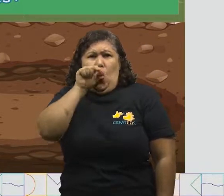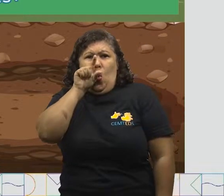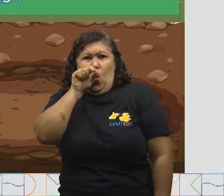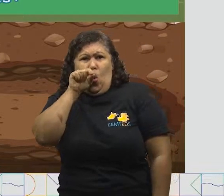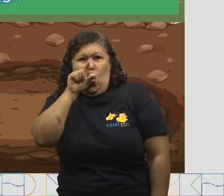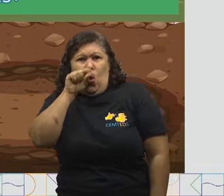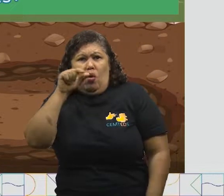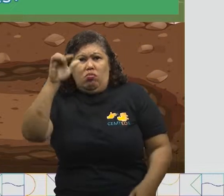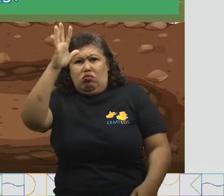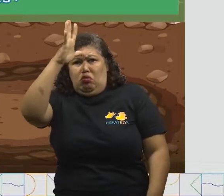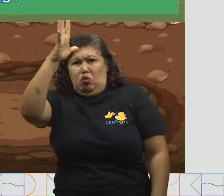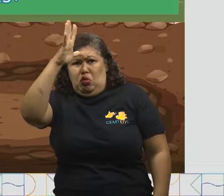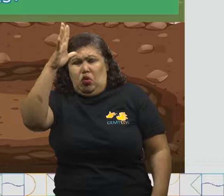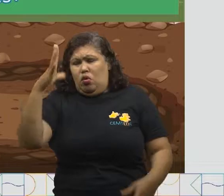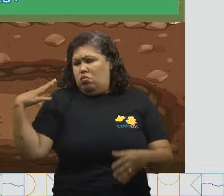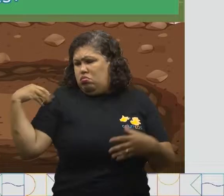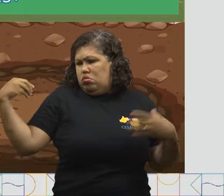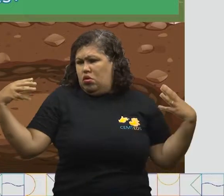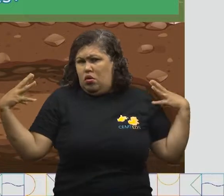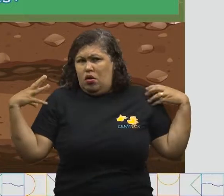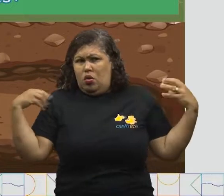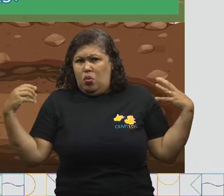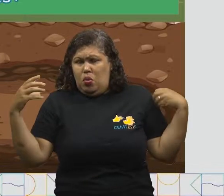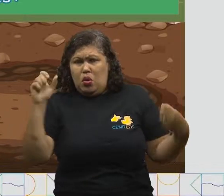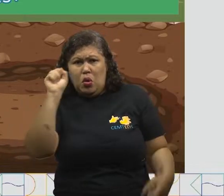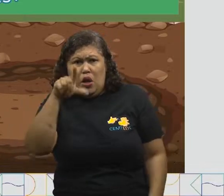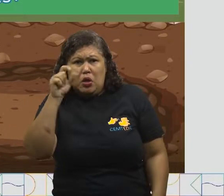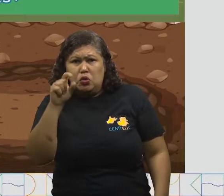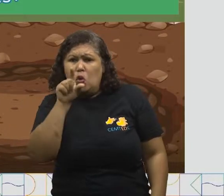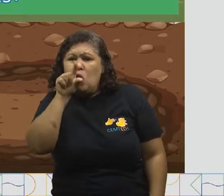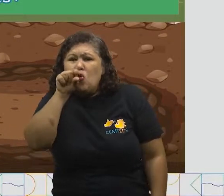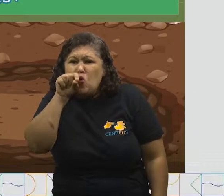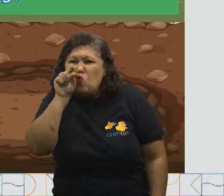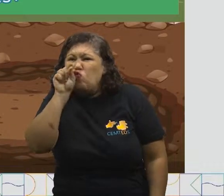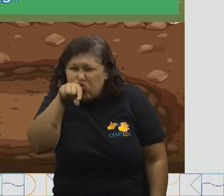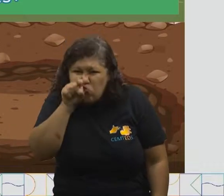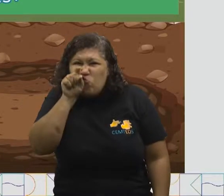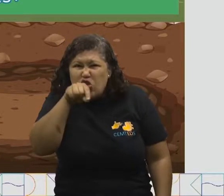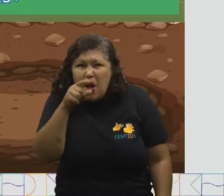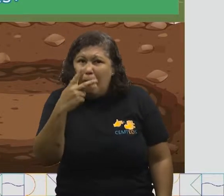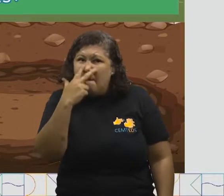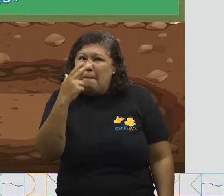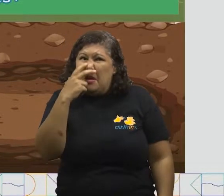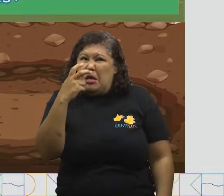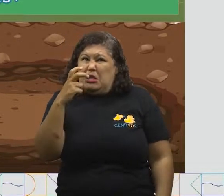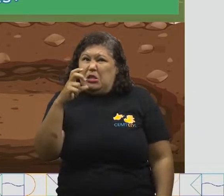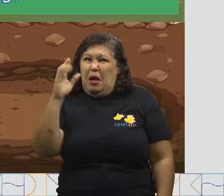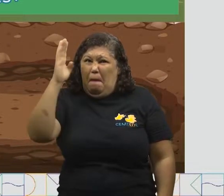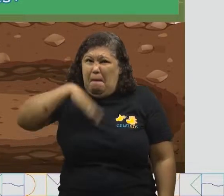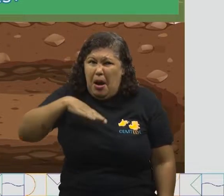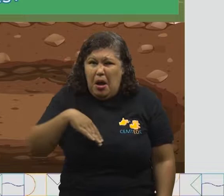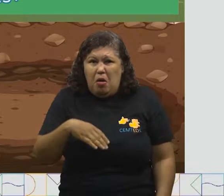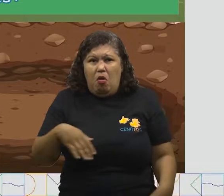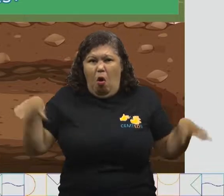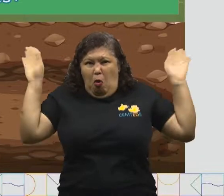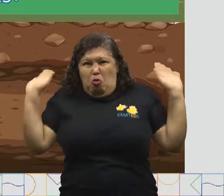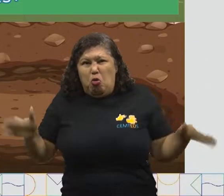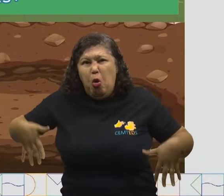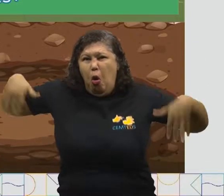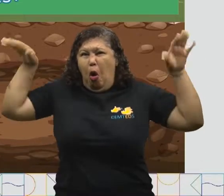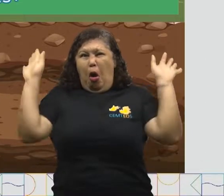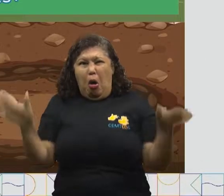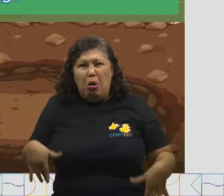penas azuis e amarelas, bico pontudo, crista vermelha e aspecto ameaçador. Bateu as